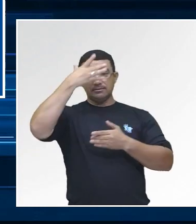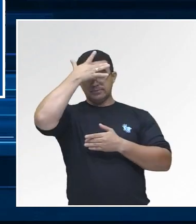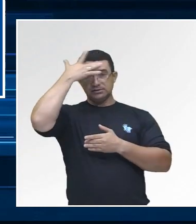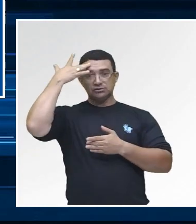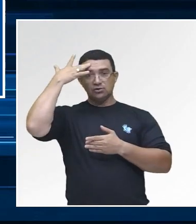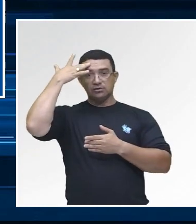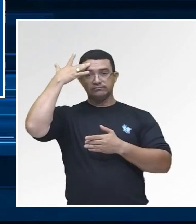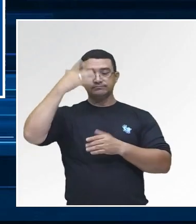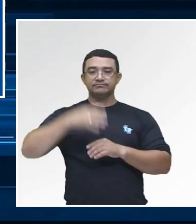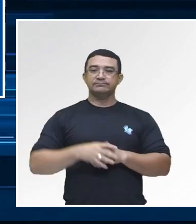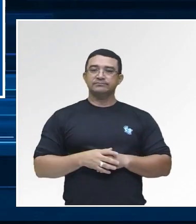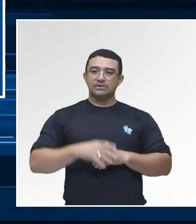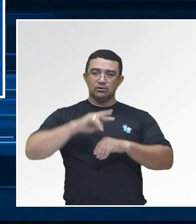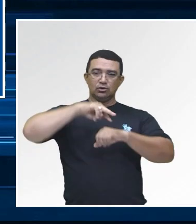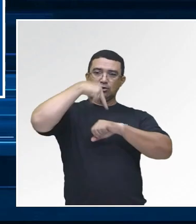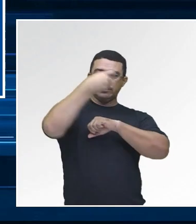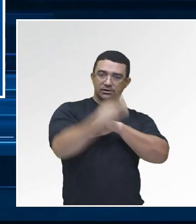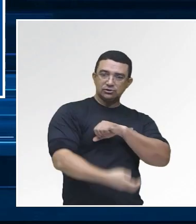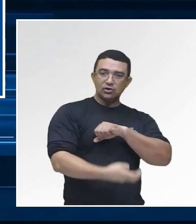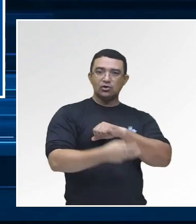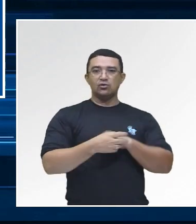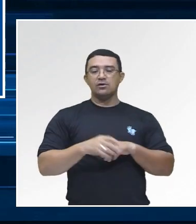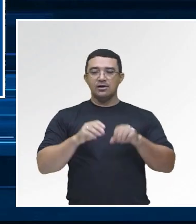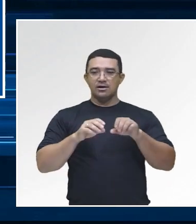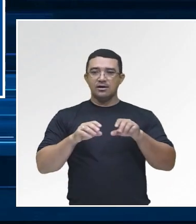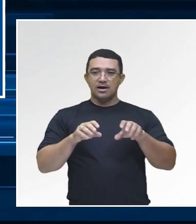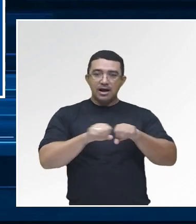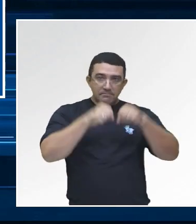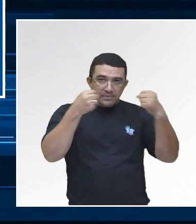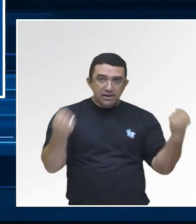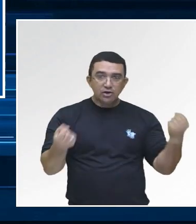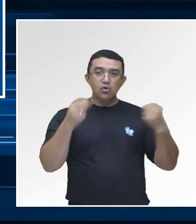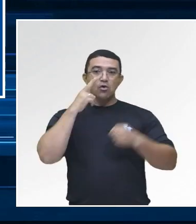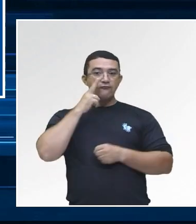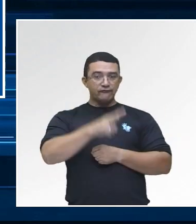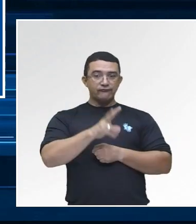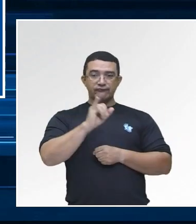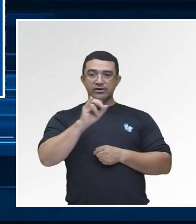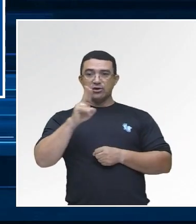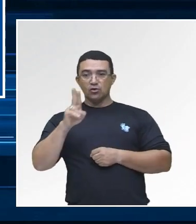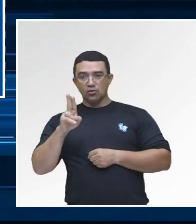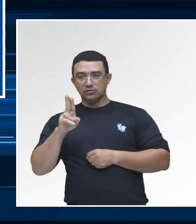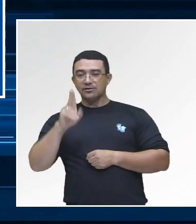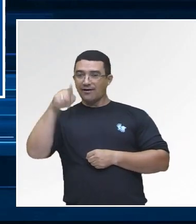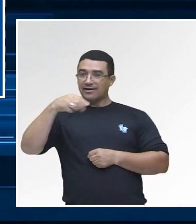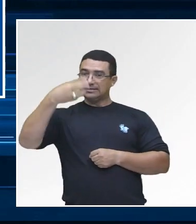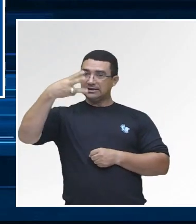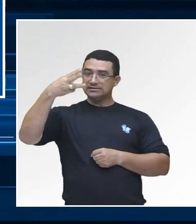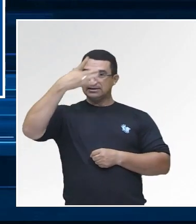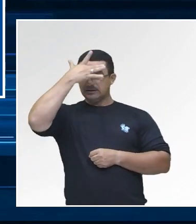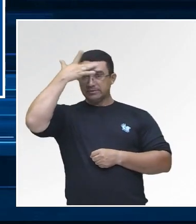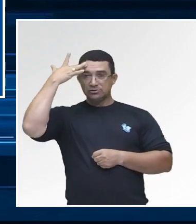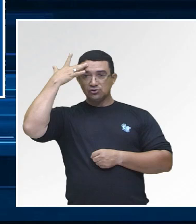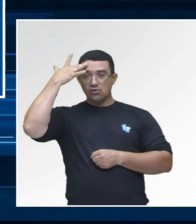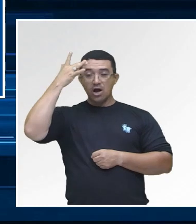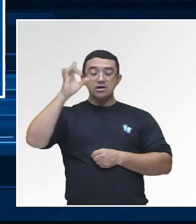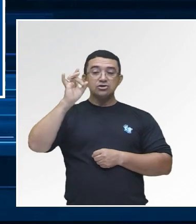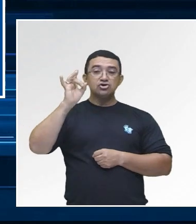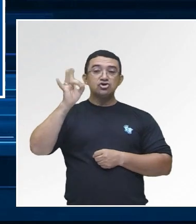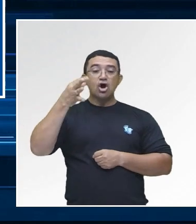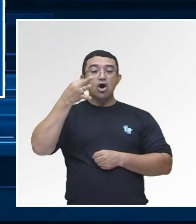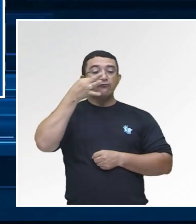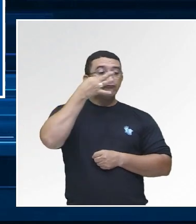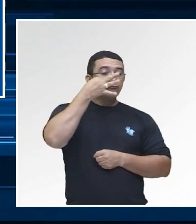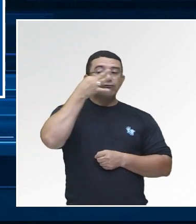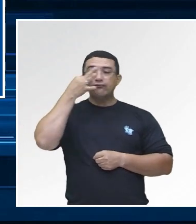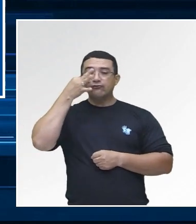e viu em terceira pessoa. Neste caso, ele só observou e ele está